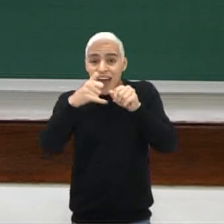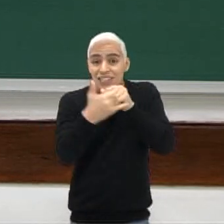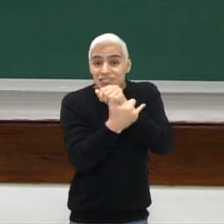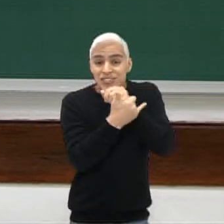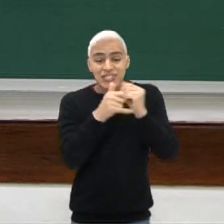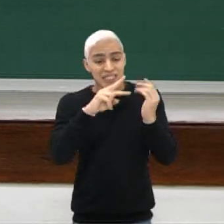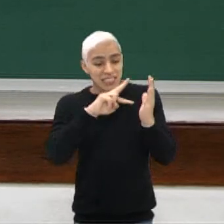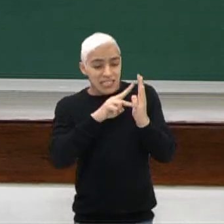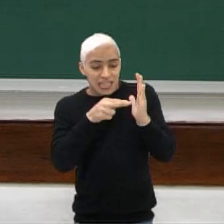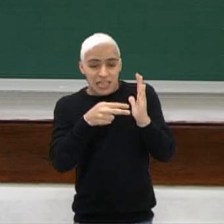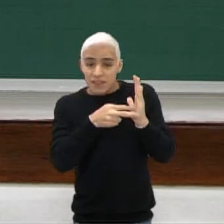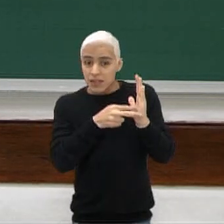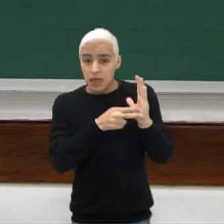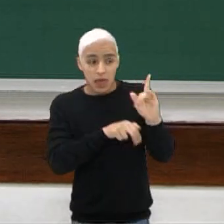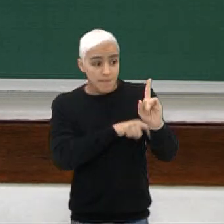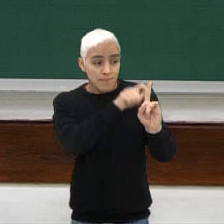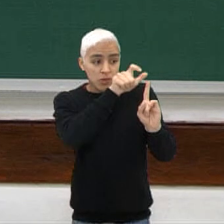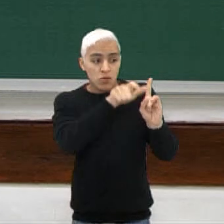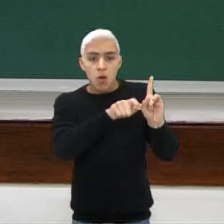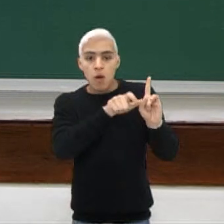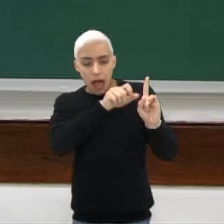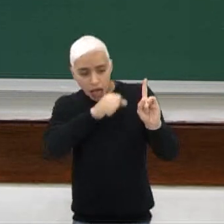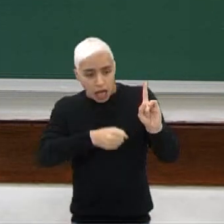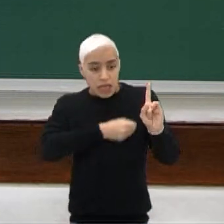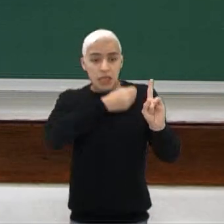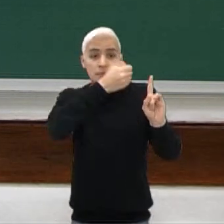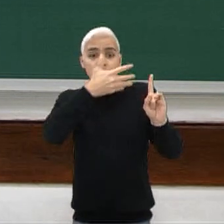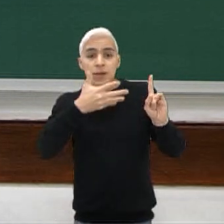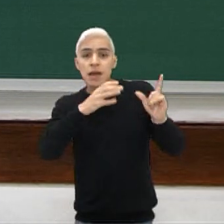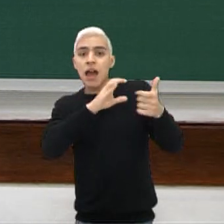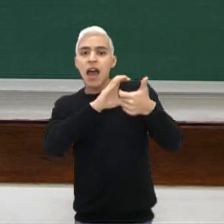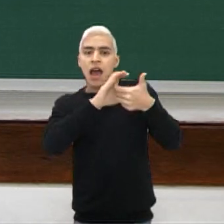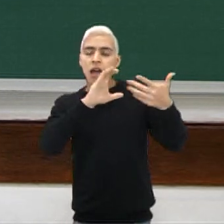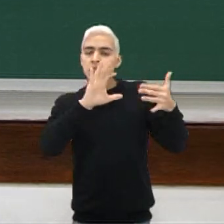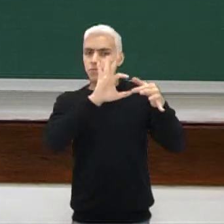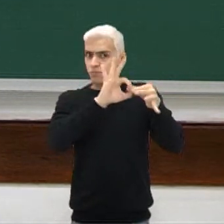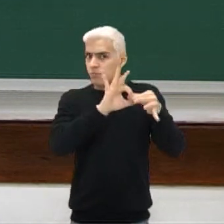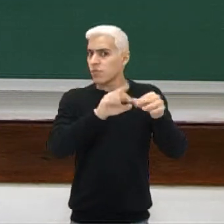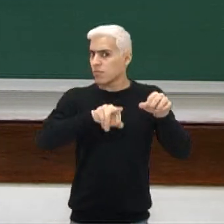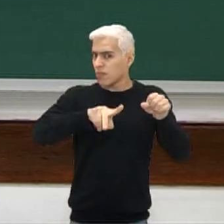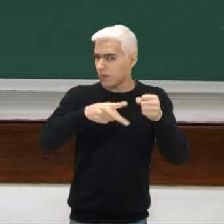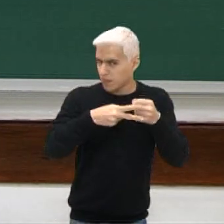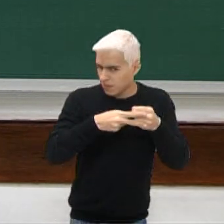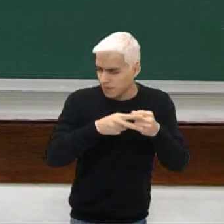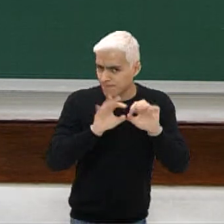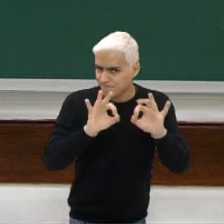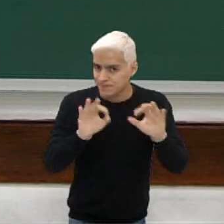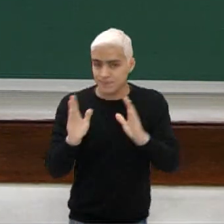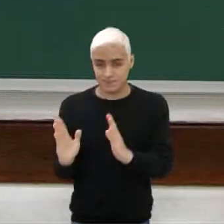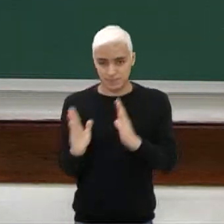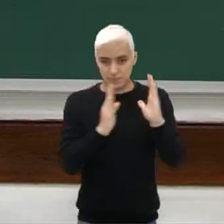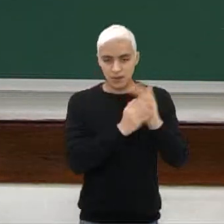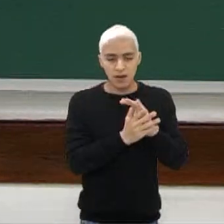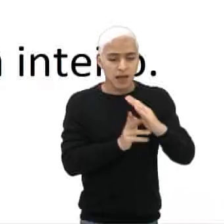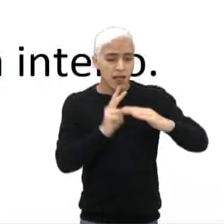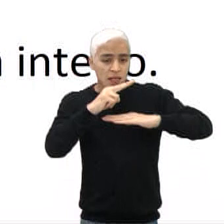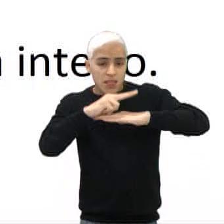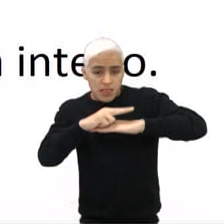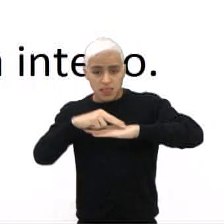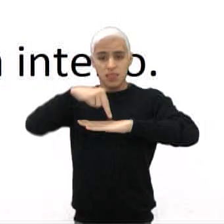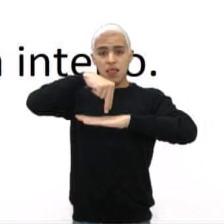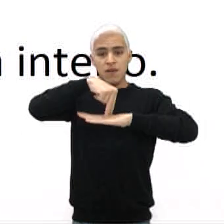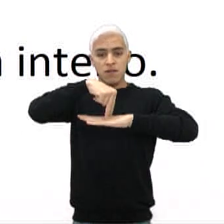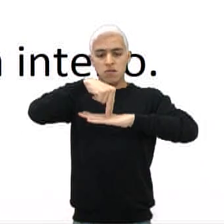estou caracterizando o Carlos. Muito cuidado com isso. Olha só. Levantou e começou